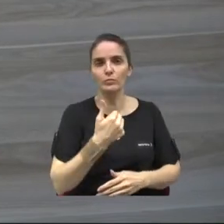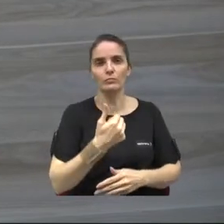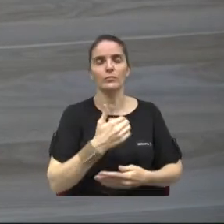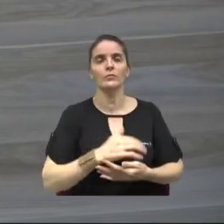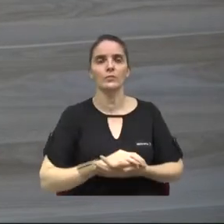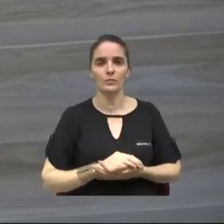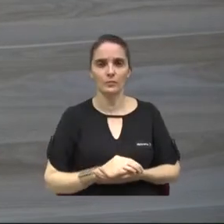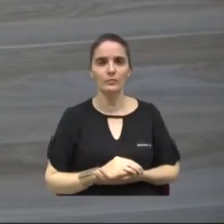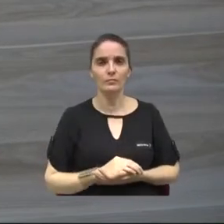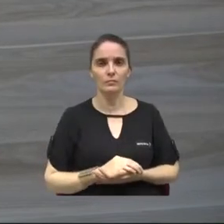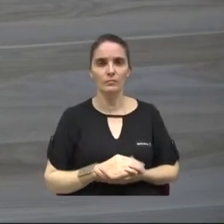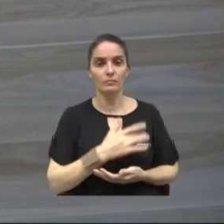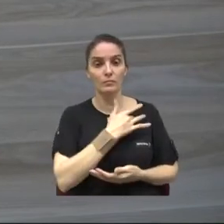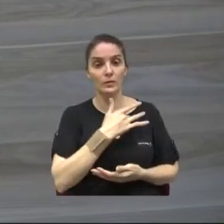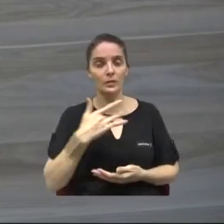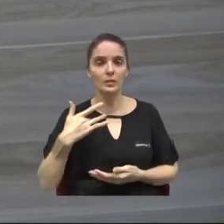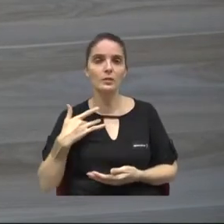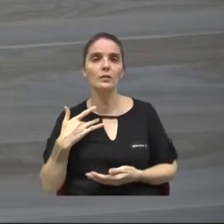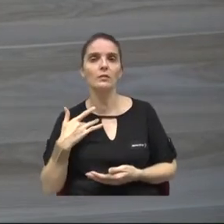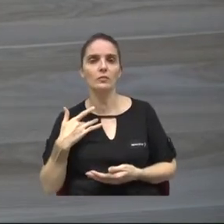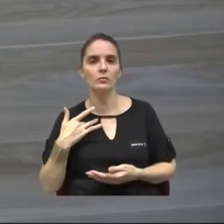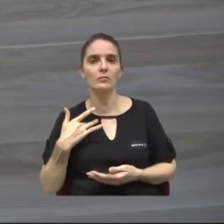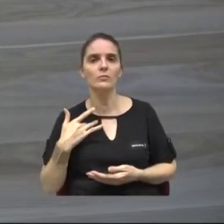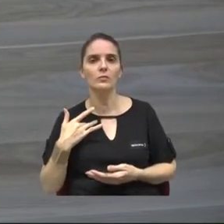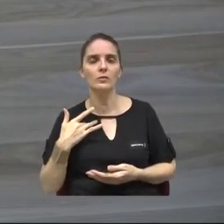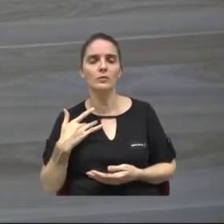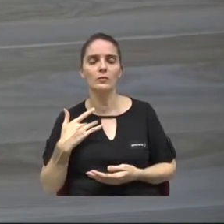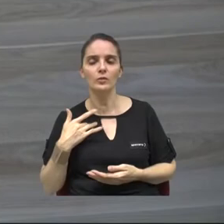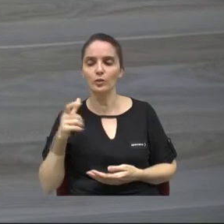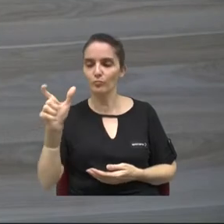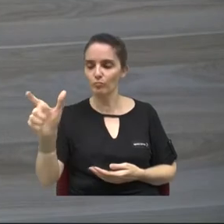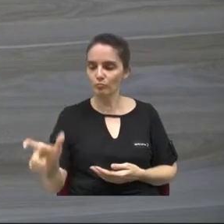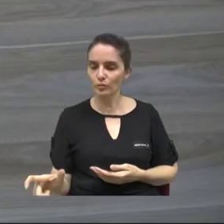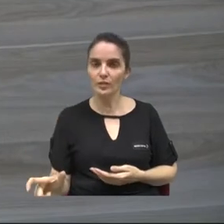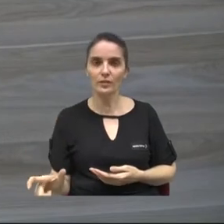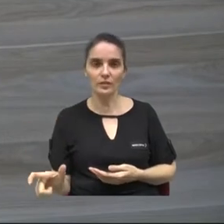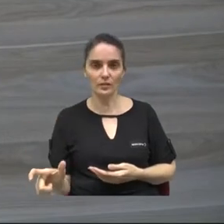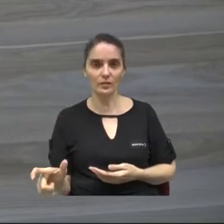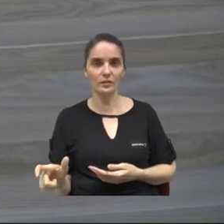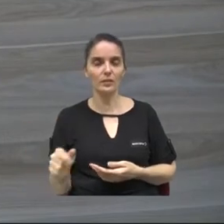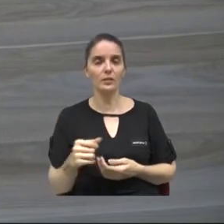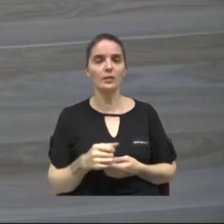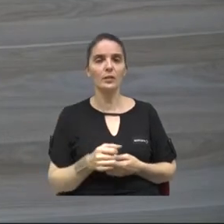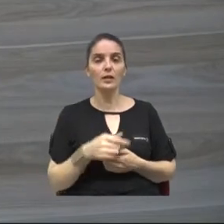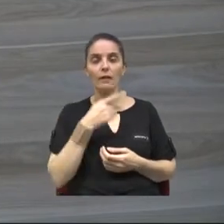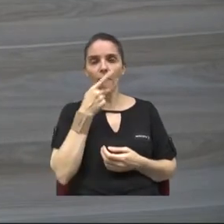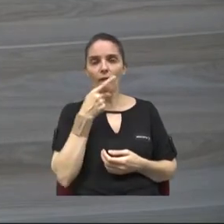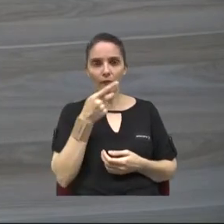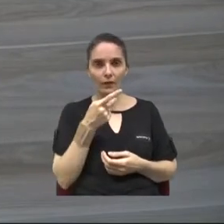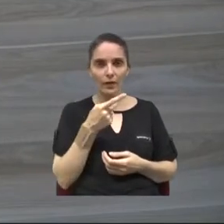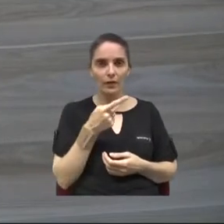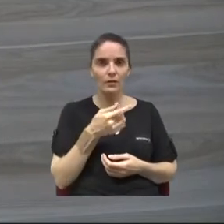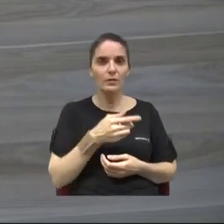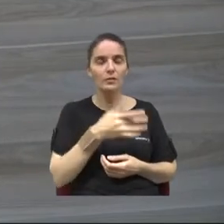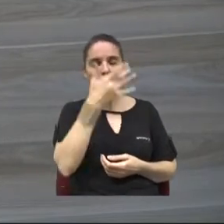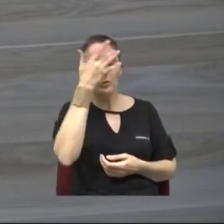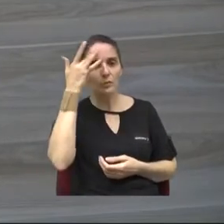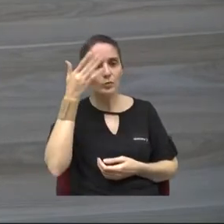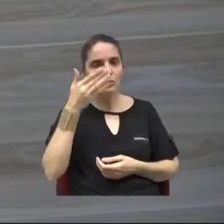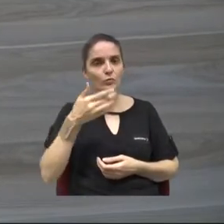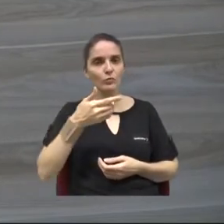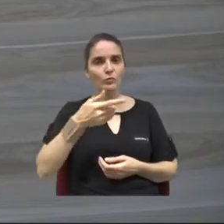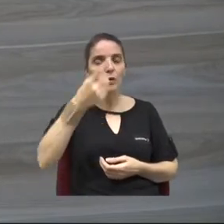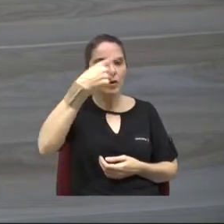saúde preventiva, ele procura encaminhar, como eu tenho consulta hoje, com acompanhamento de outros